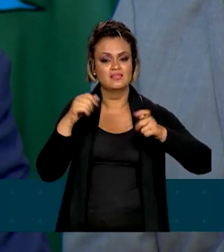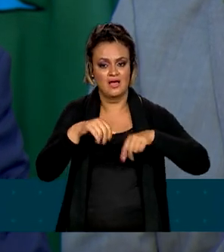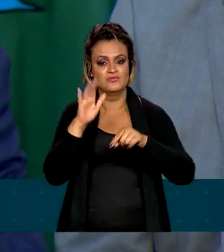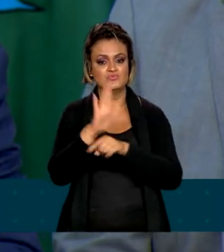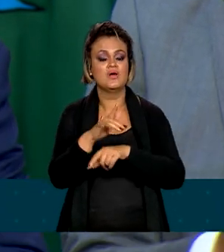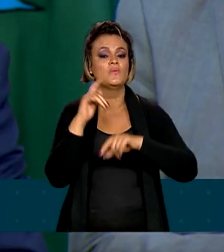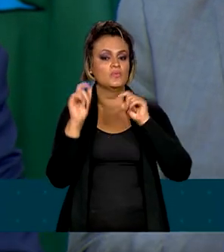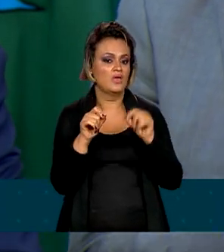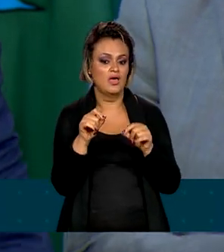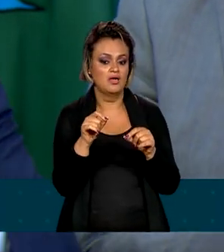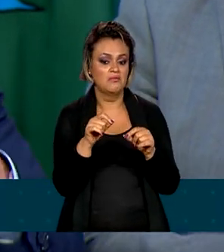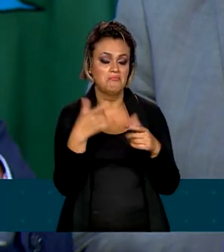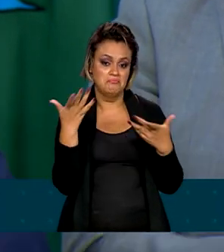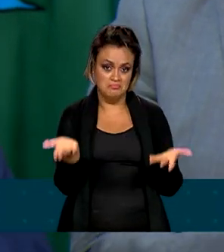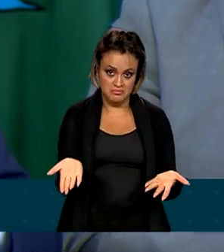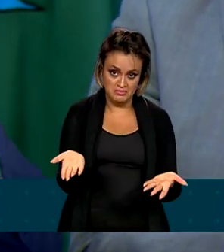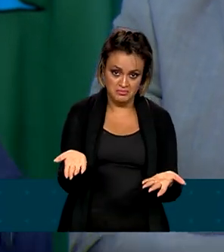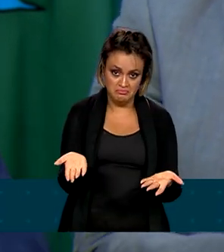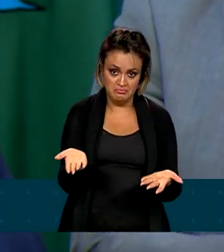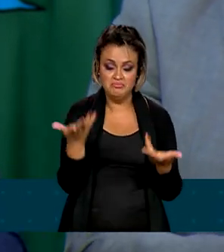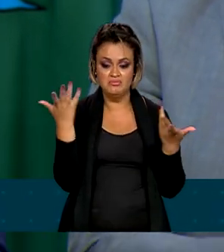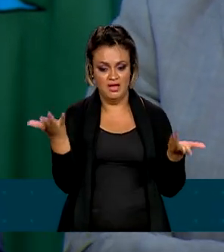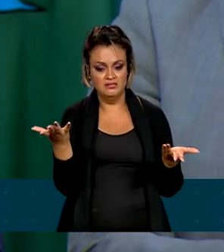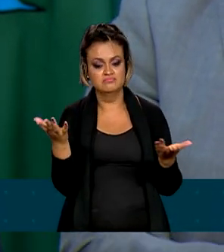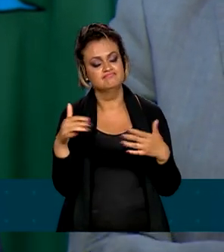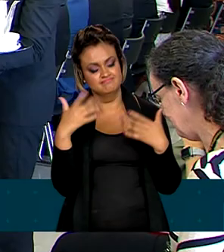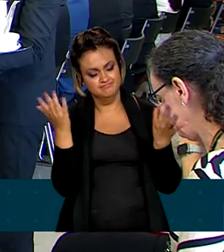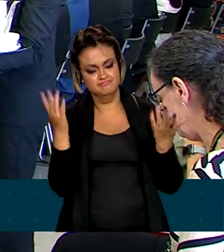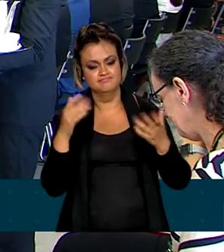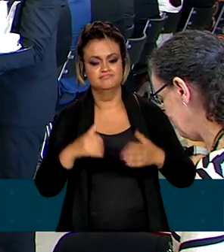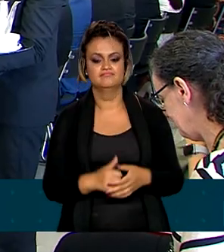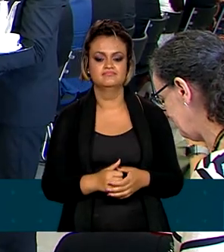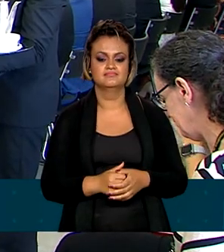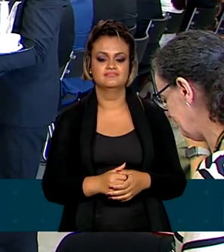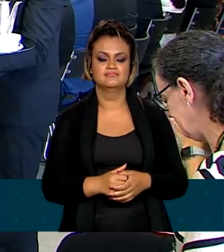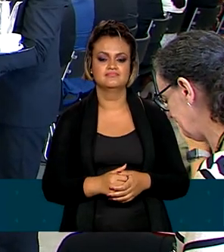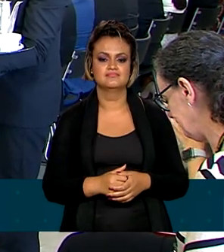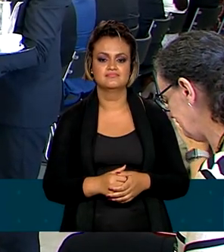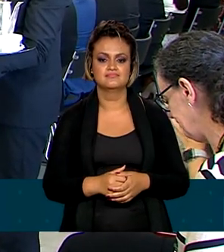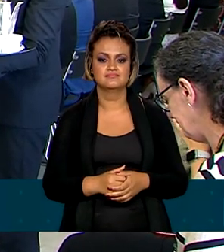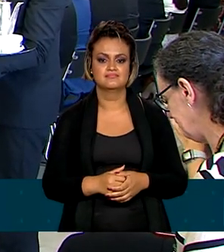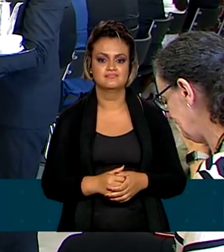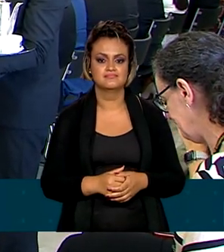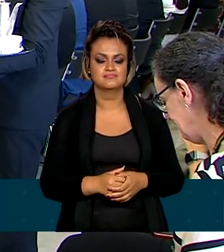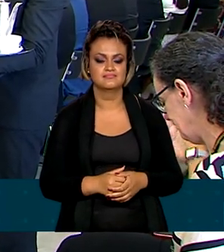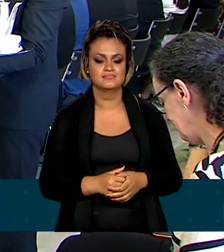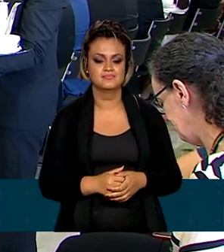fazer. Se o povo tiver, nós vamos até lá fazer.